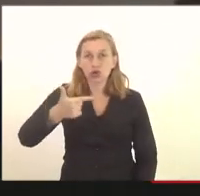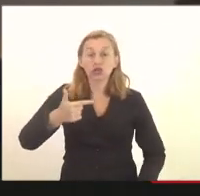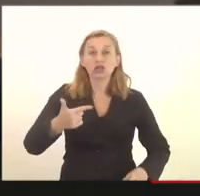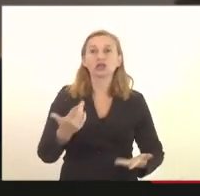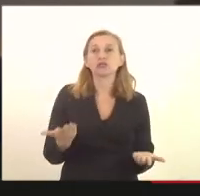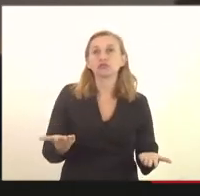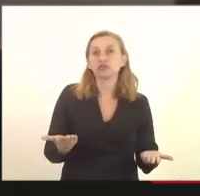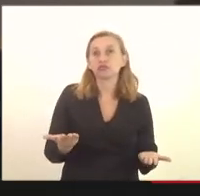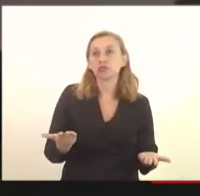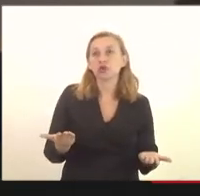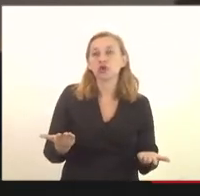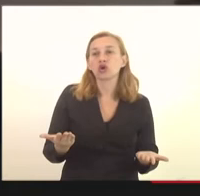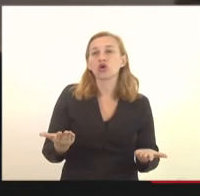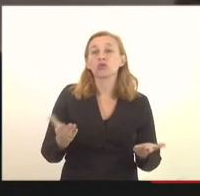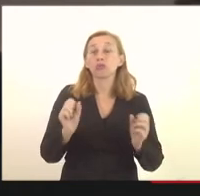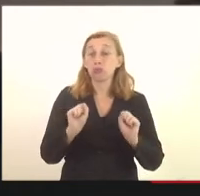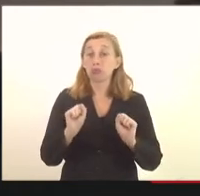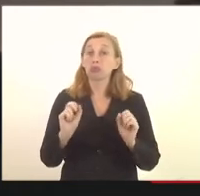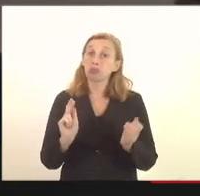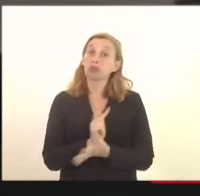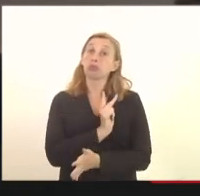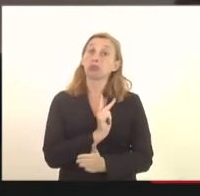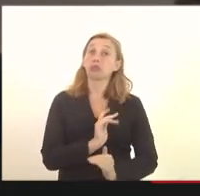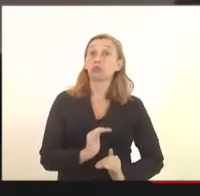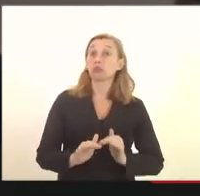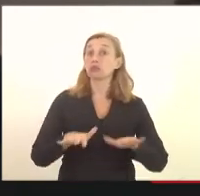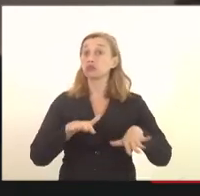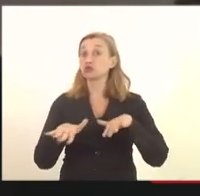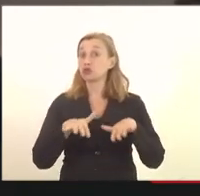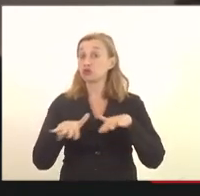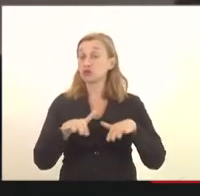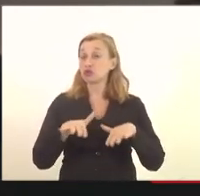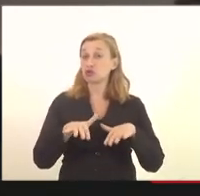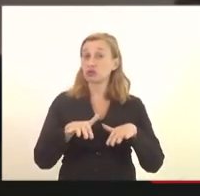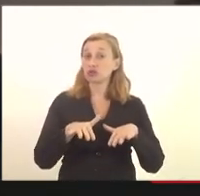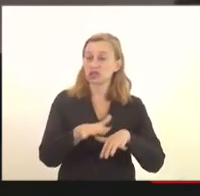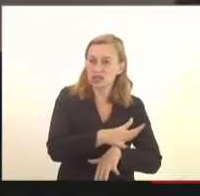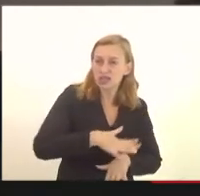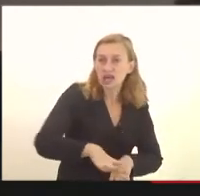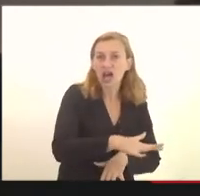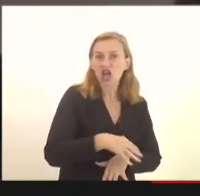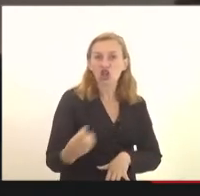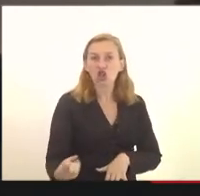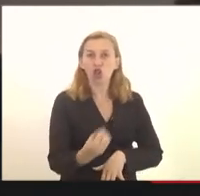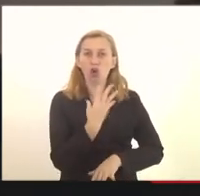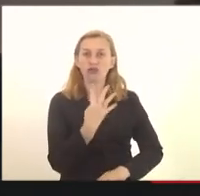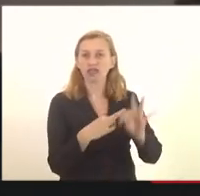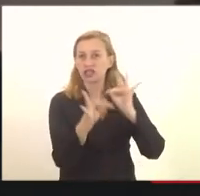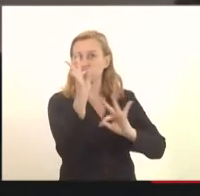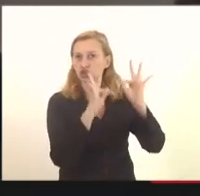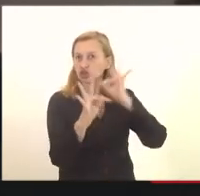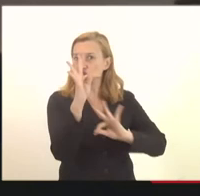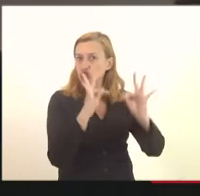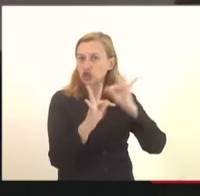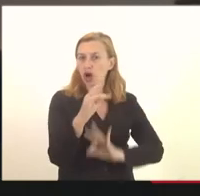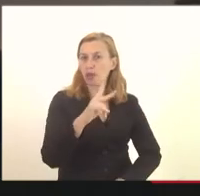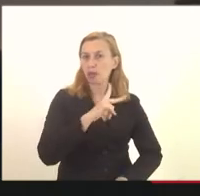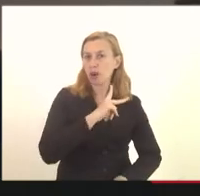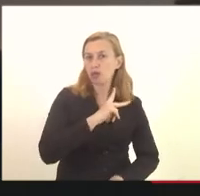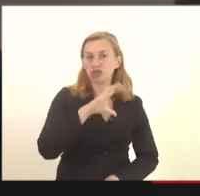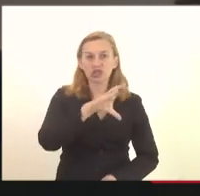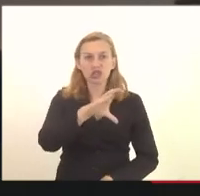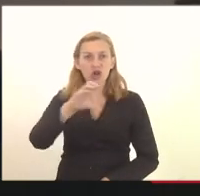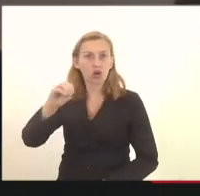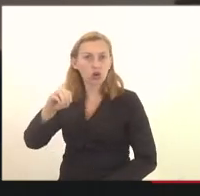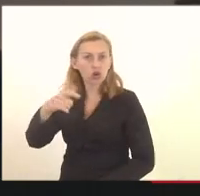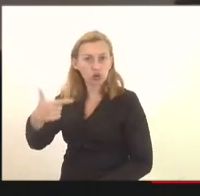porque o que pode acontecer é que no desenvolvimento desses campos, as novas tecnologias, a própria questão da rejeição do CO2,